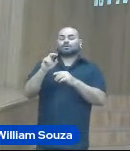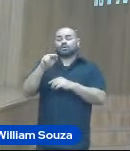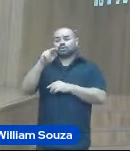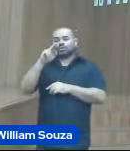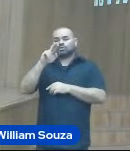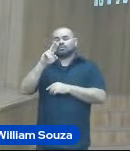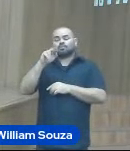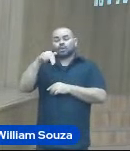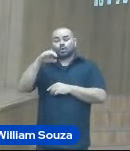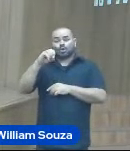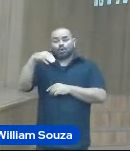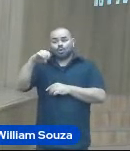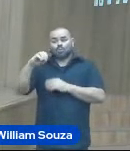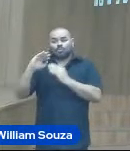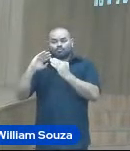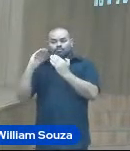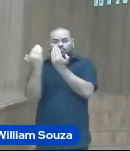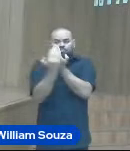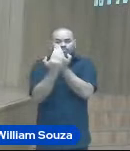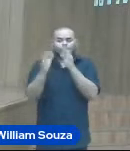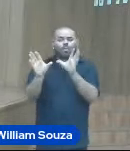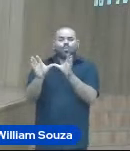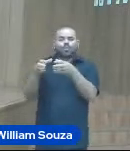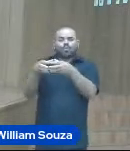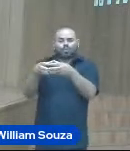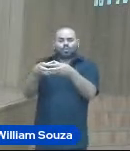foi, na verdade,